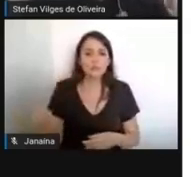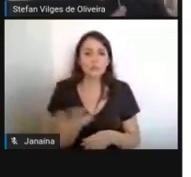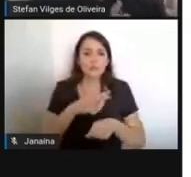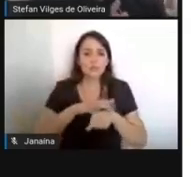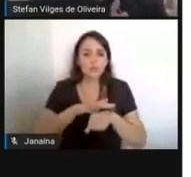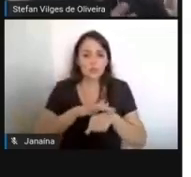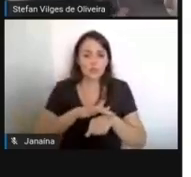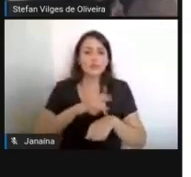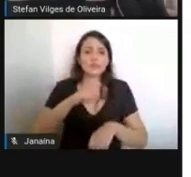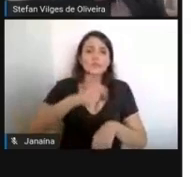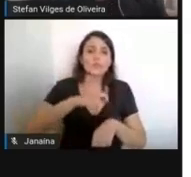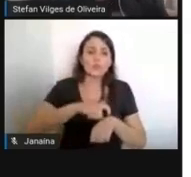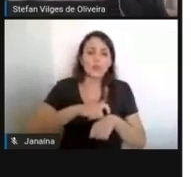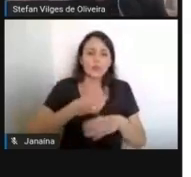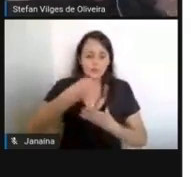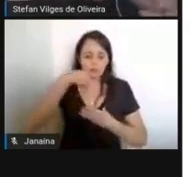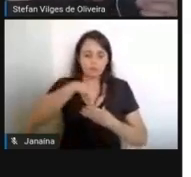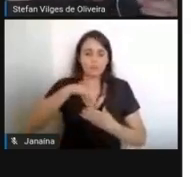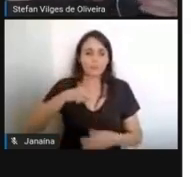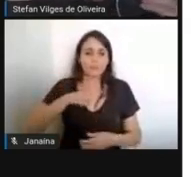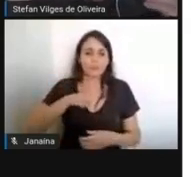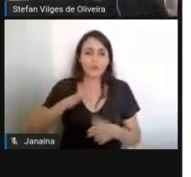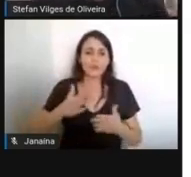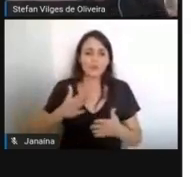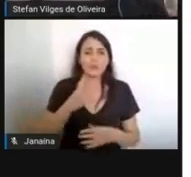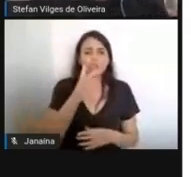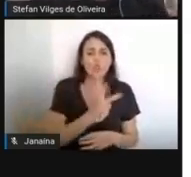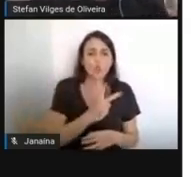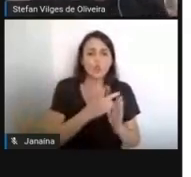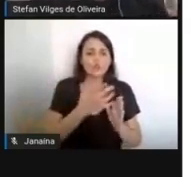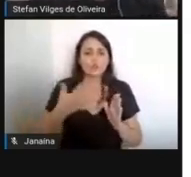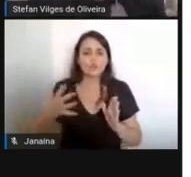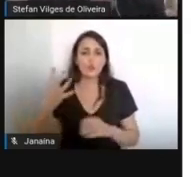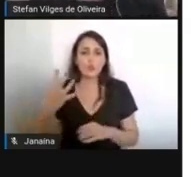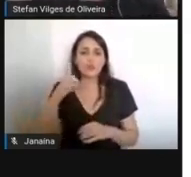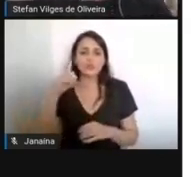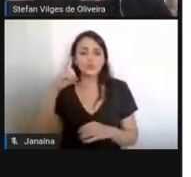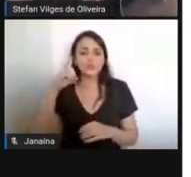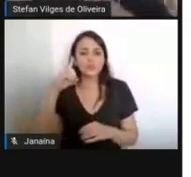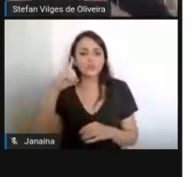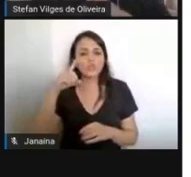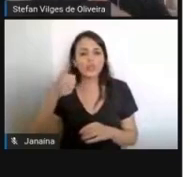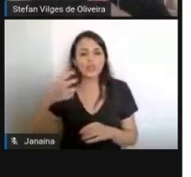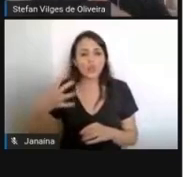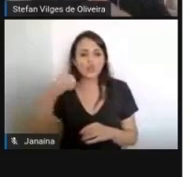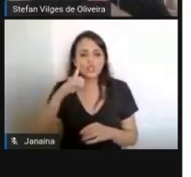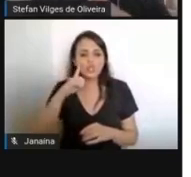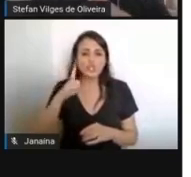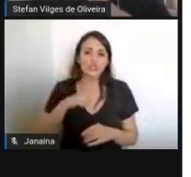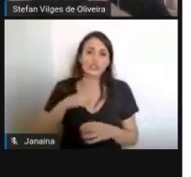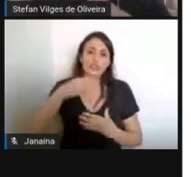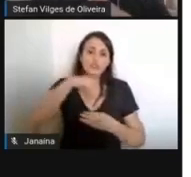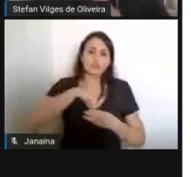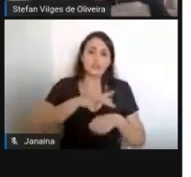período de incubação da doença varia entre 2 a 14 dias, então, com uma mediana em torno de 5. Tem